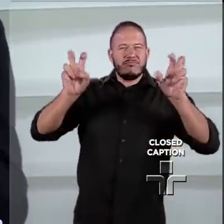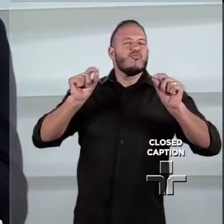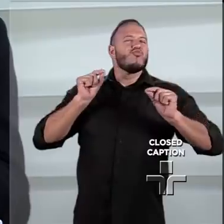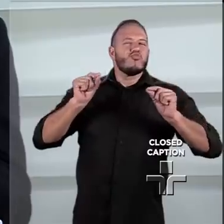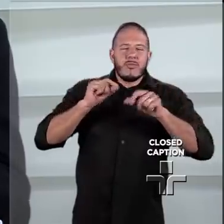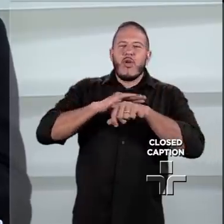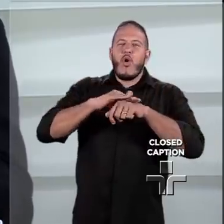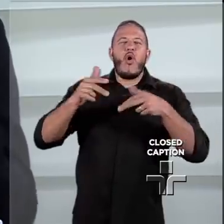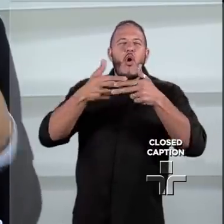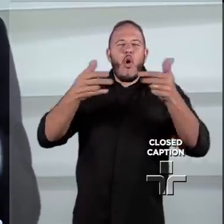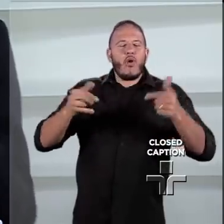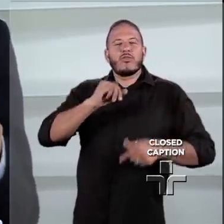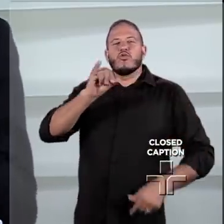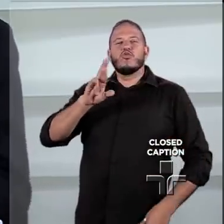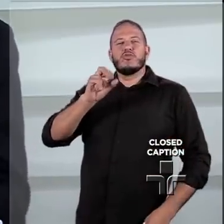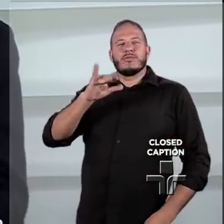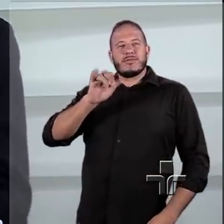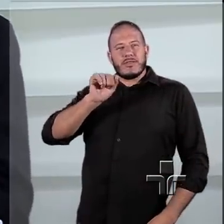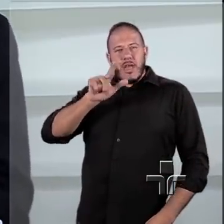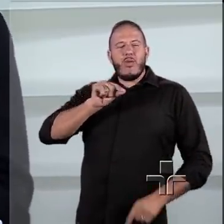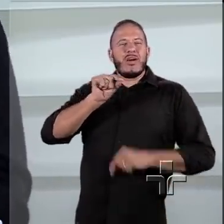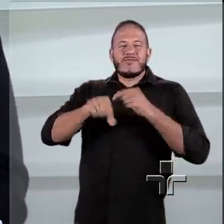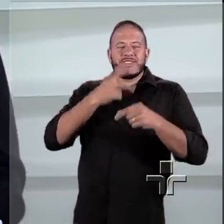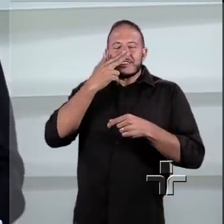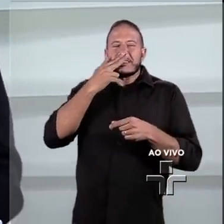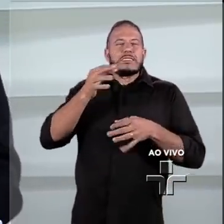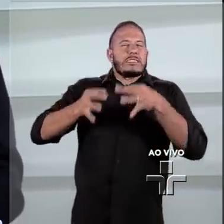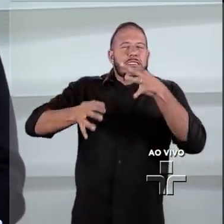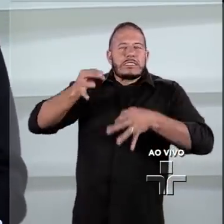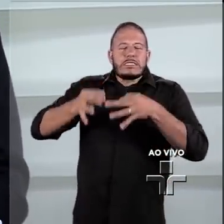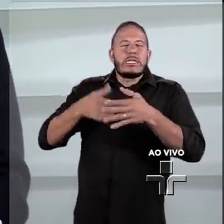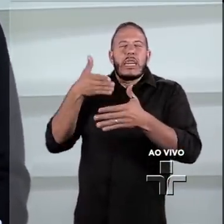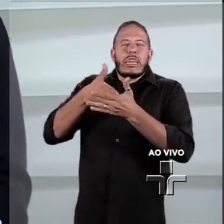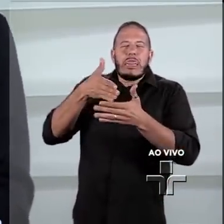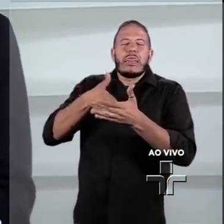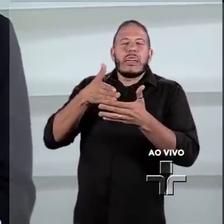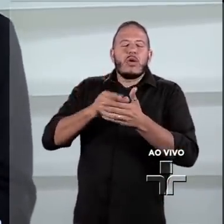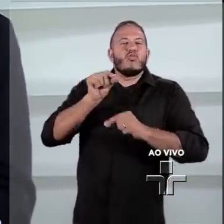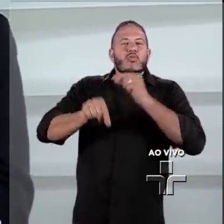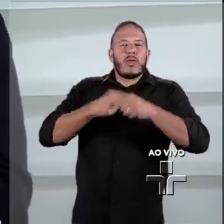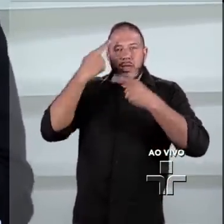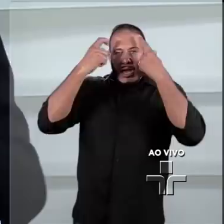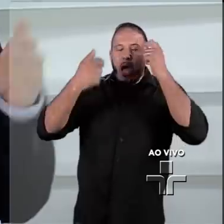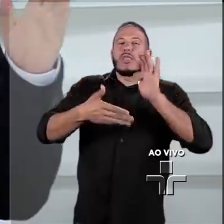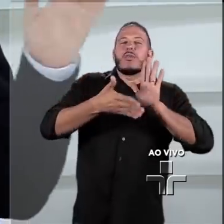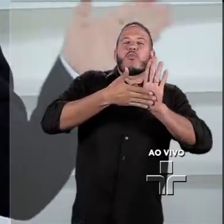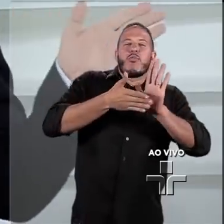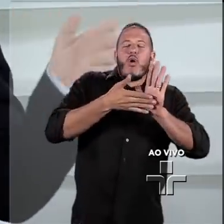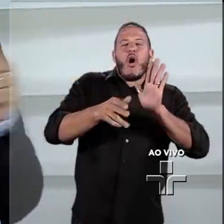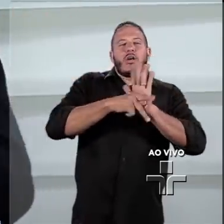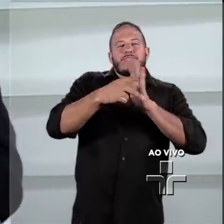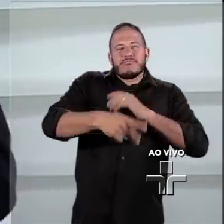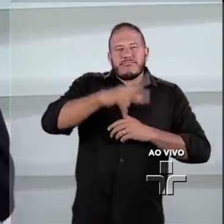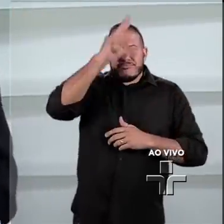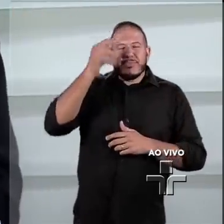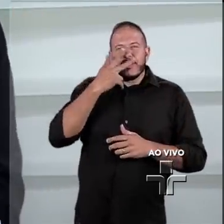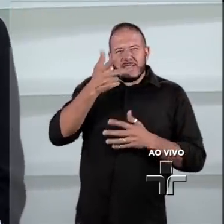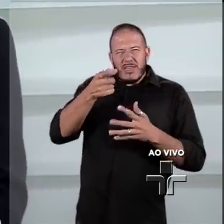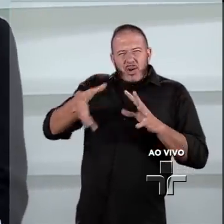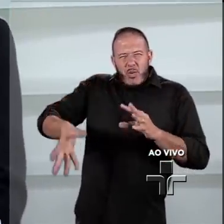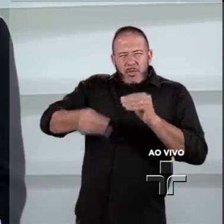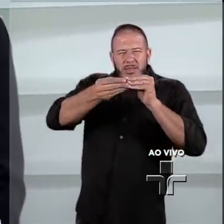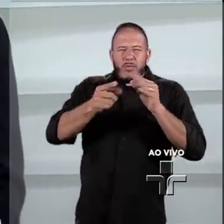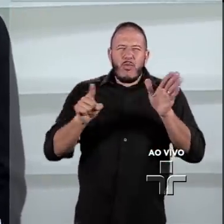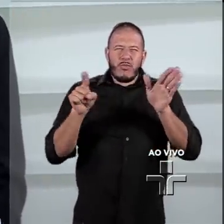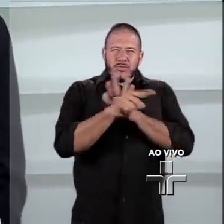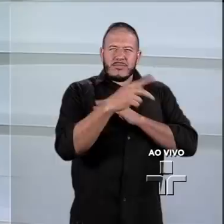questões judiciais que muitas vezes emperram as iniciativas da prefeitura. O Leão queria completar um pouco a pergunta do